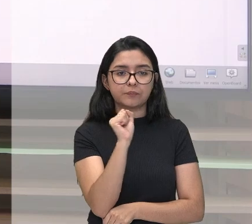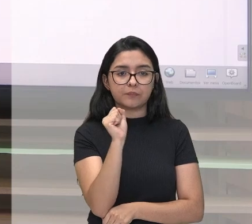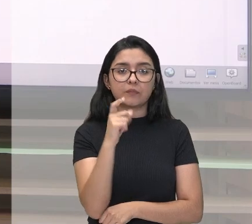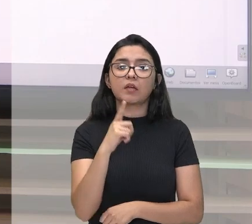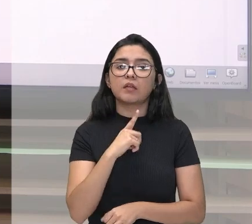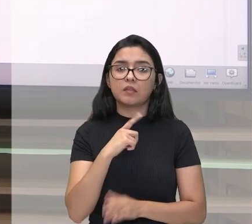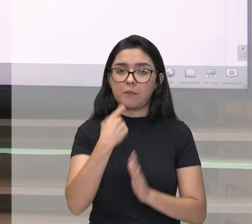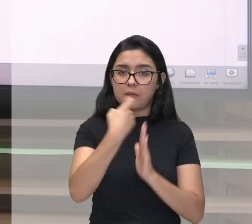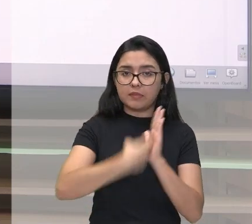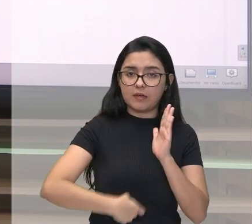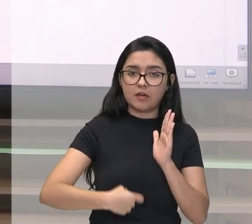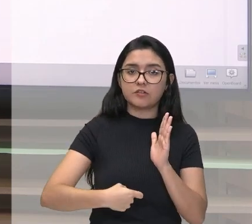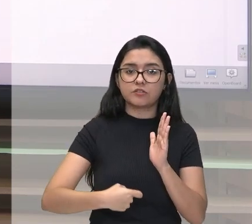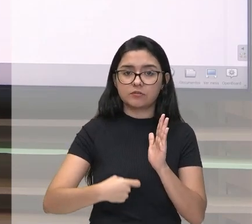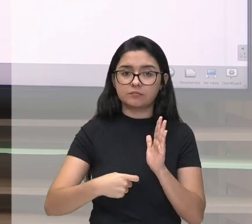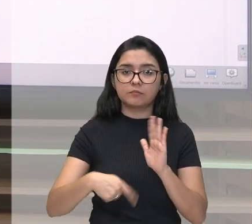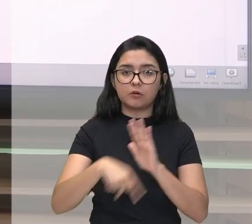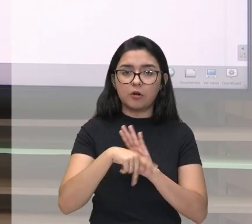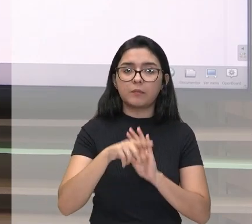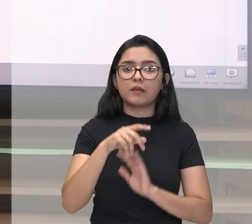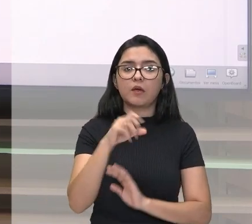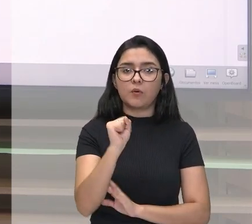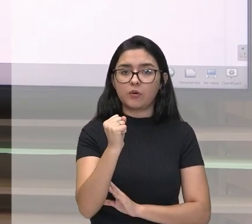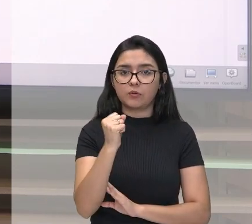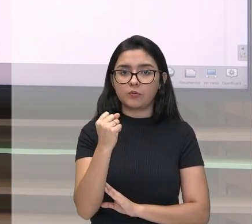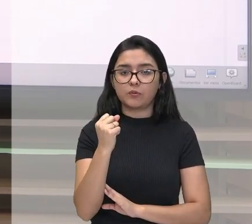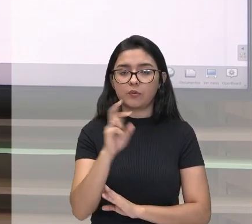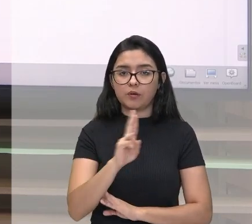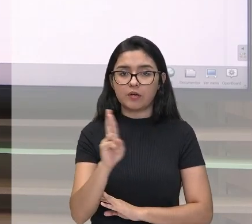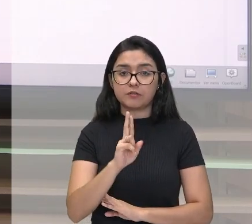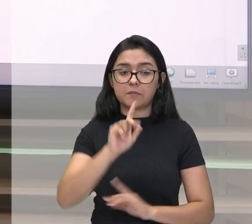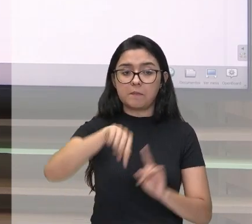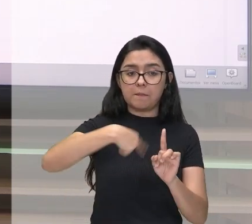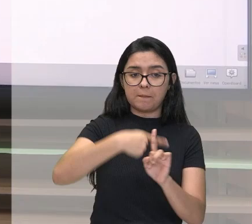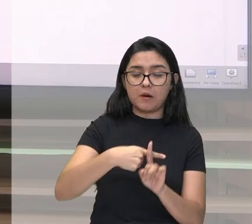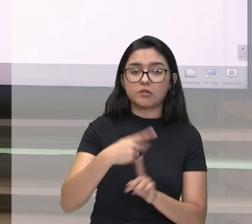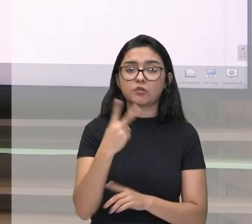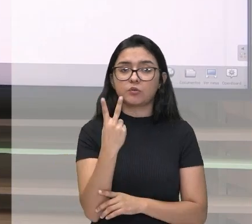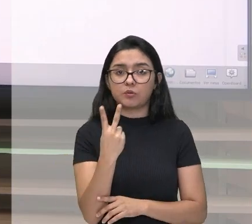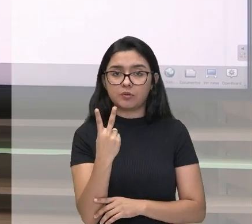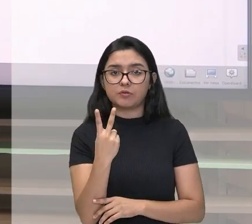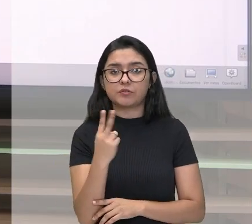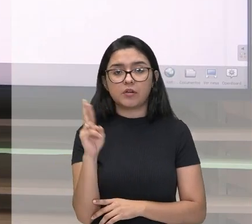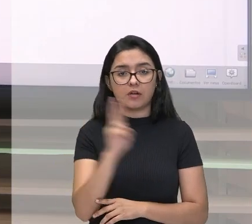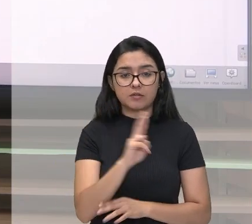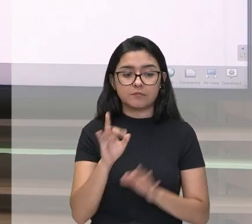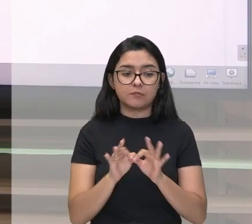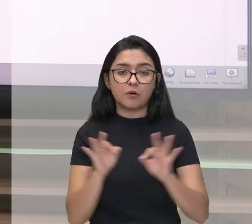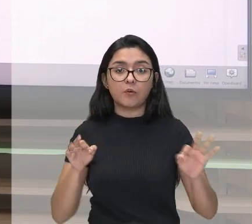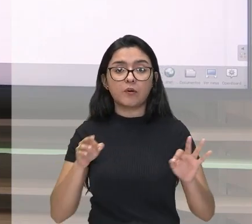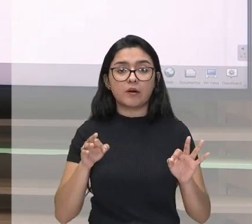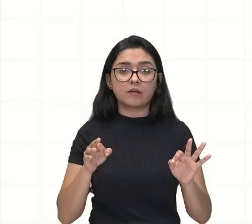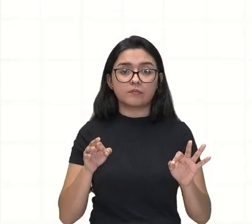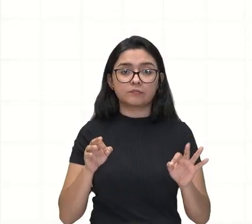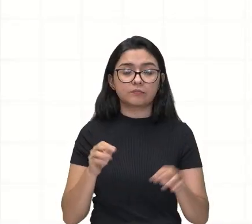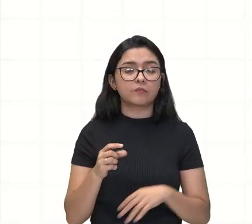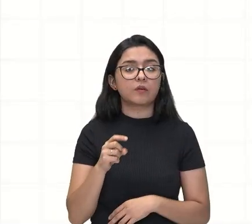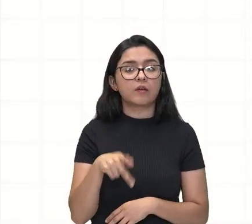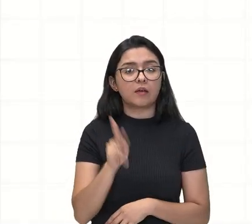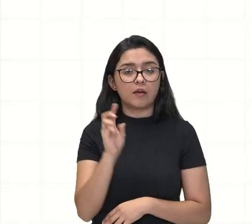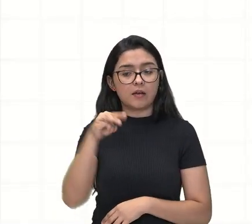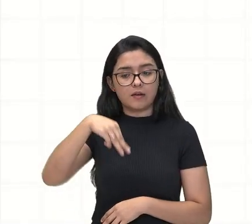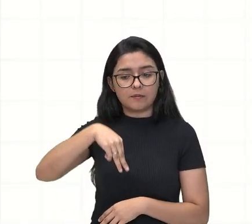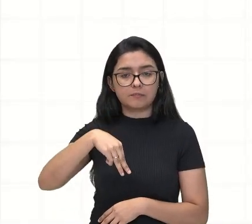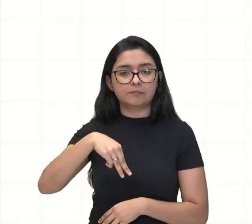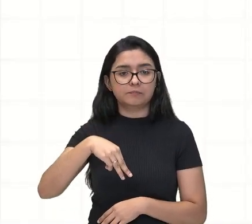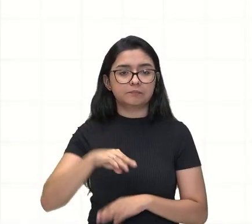taxa fixa, que é R$8, mais R$2 por cada quilômetro percorrido, beleza? Por isso nós ficamos